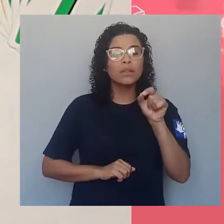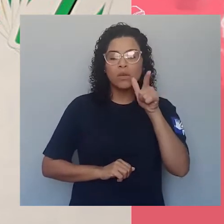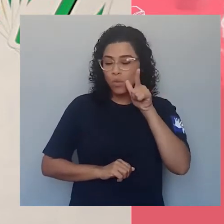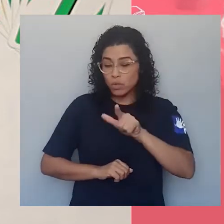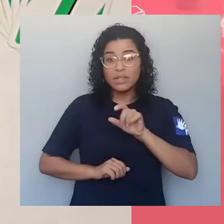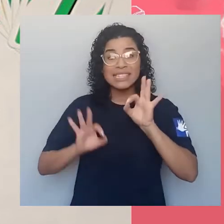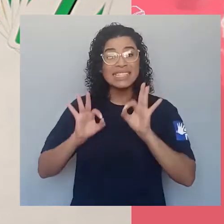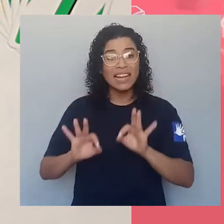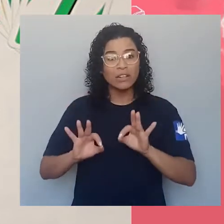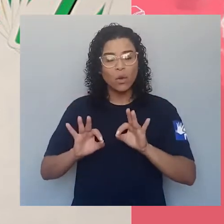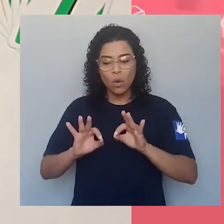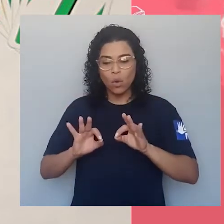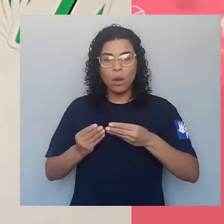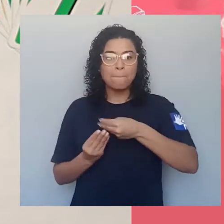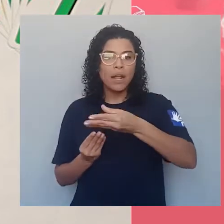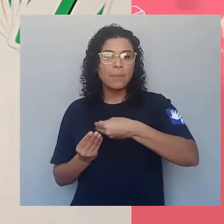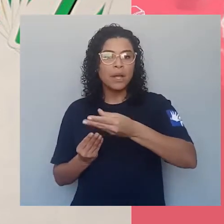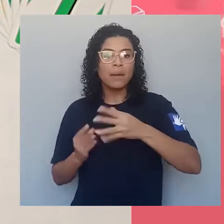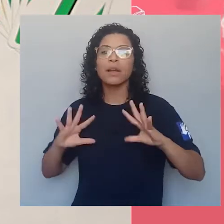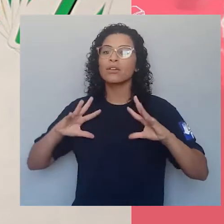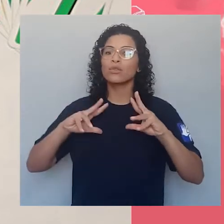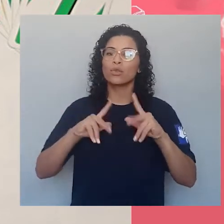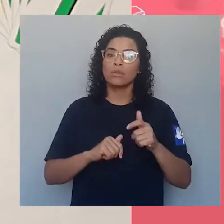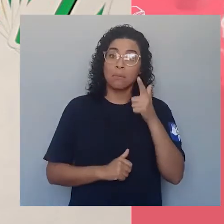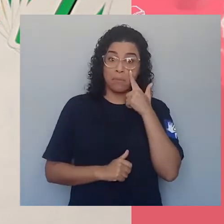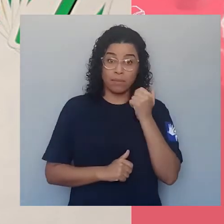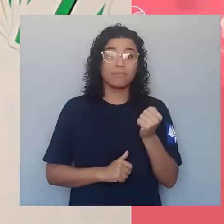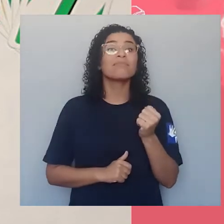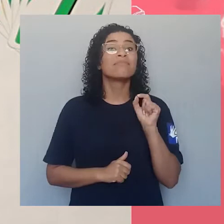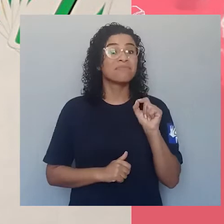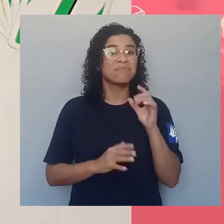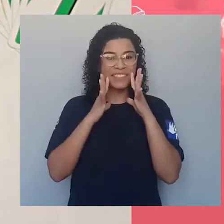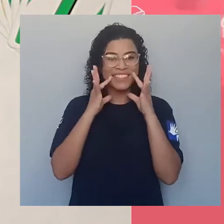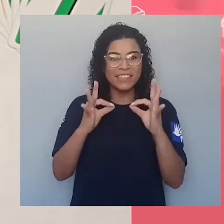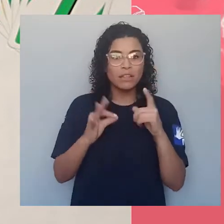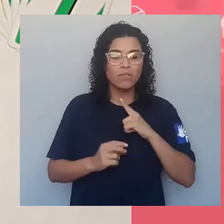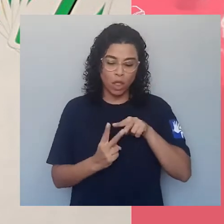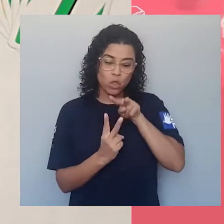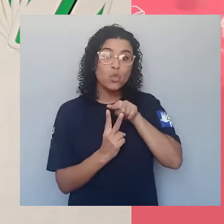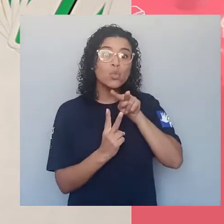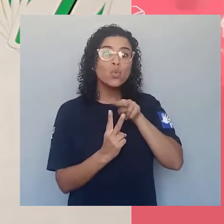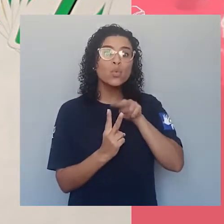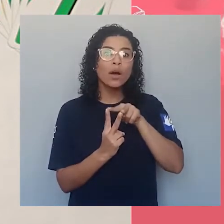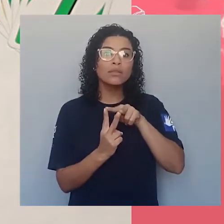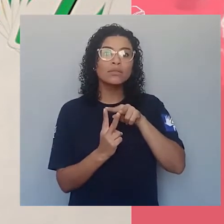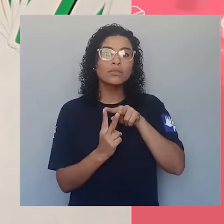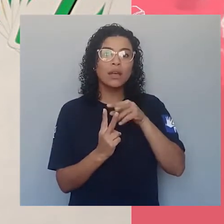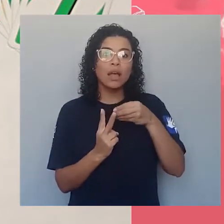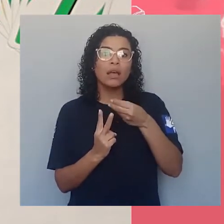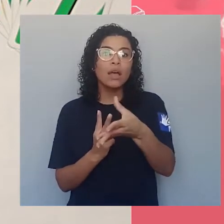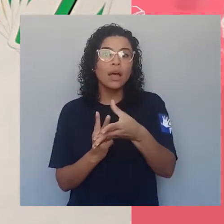quem conseguir descartar todas as cartas. Mas preste atenção, se você tiver duas cartas em sua mão, e